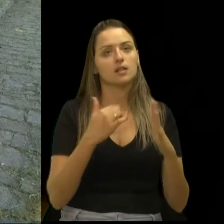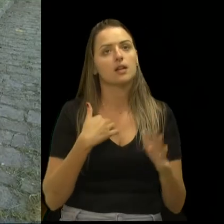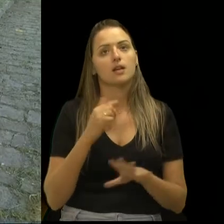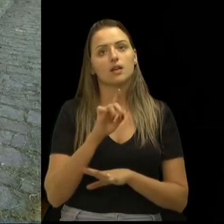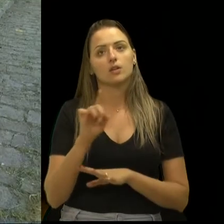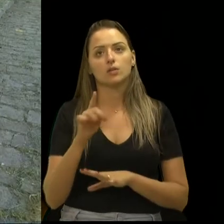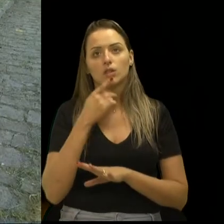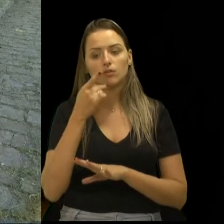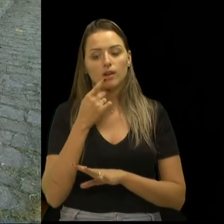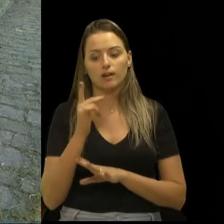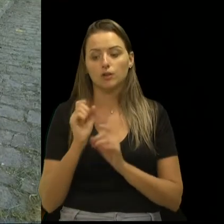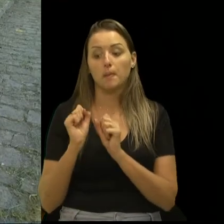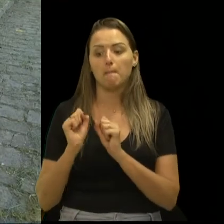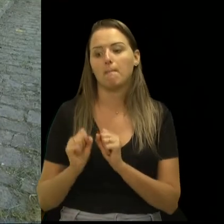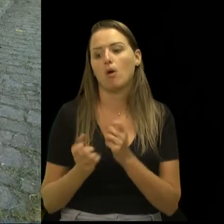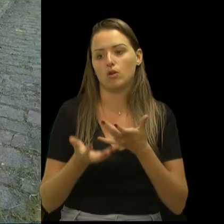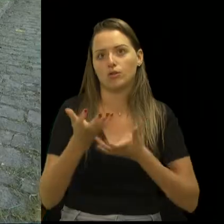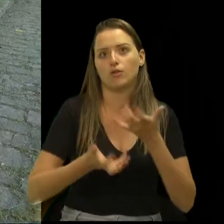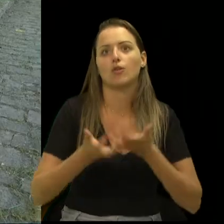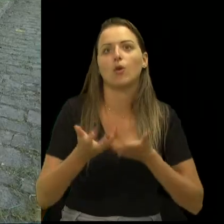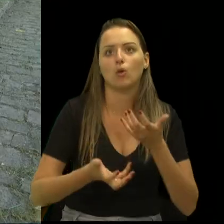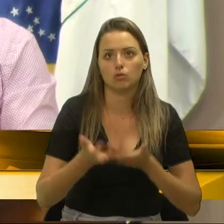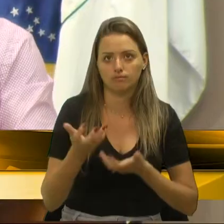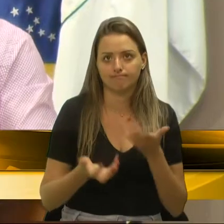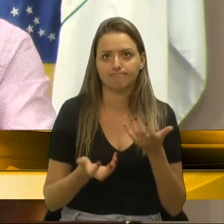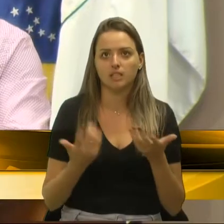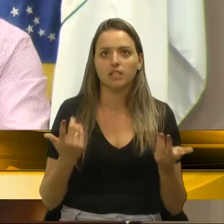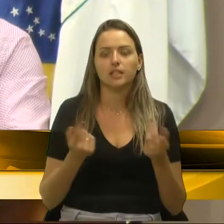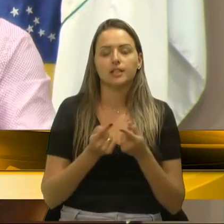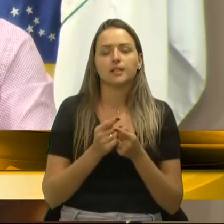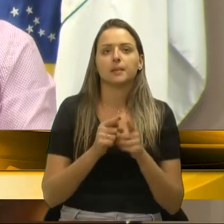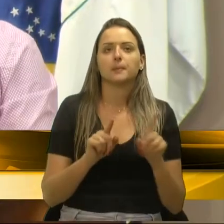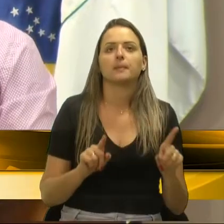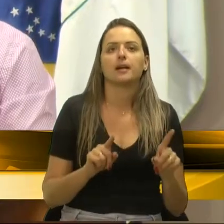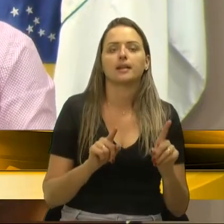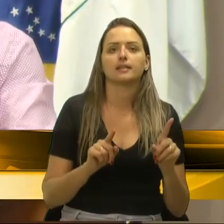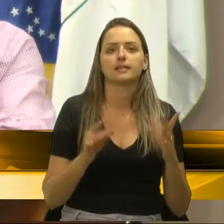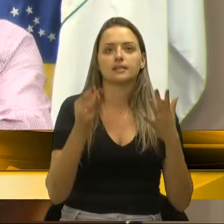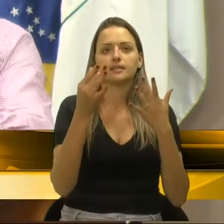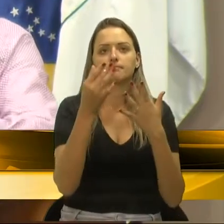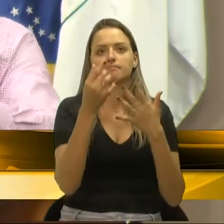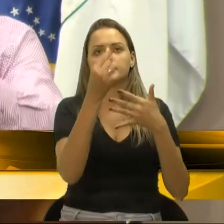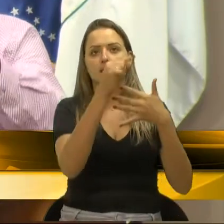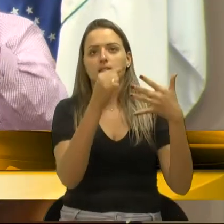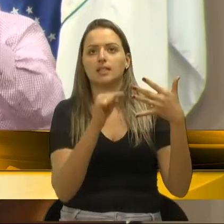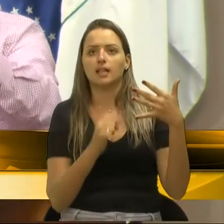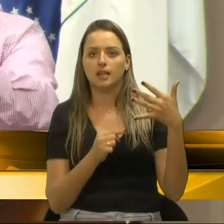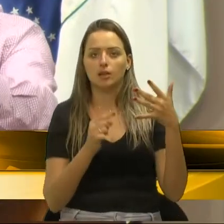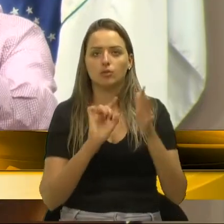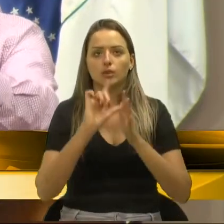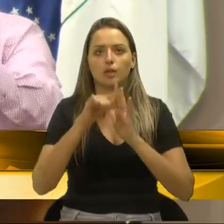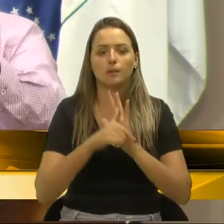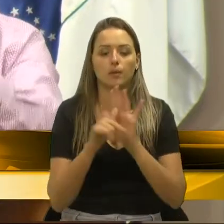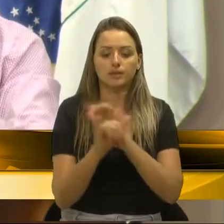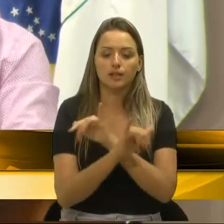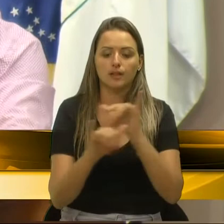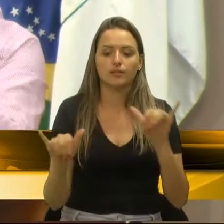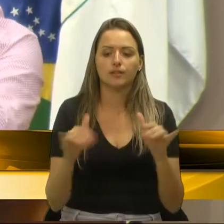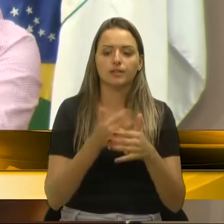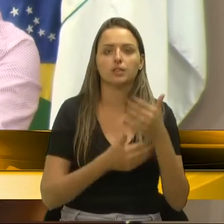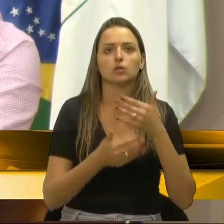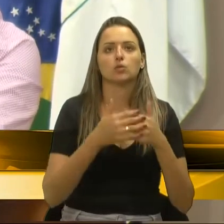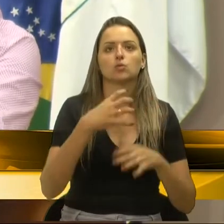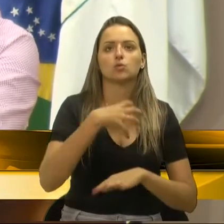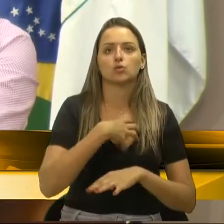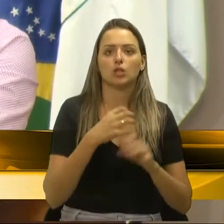que isso pode, talvez nesses critérios, depois que adote, ali se passa a informação, correta, ó,